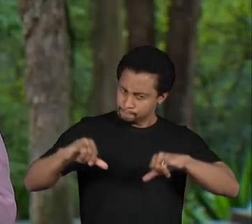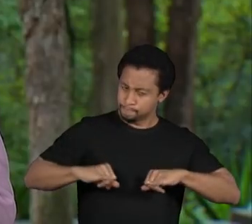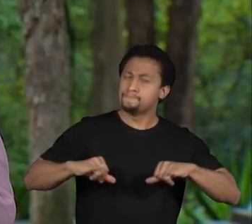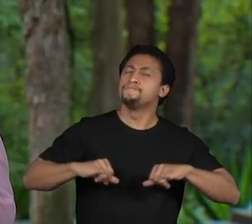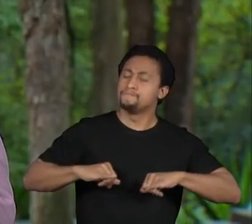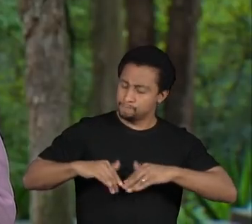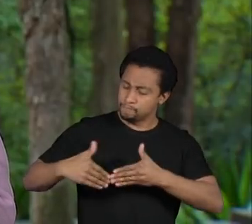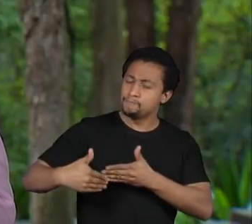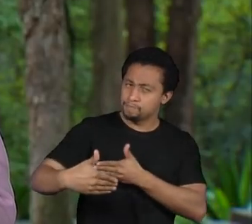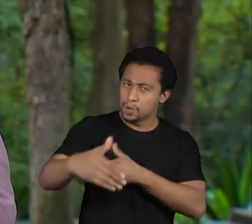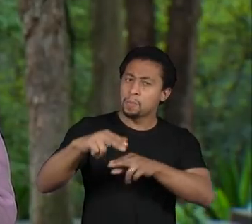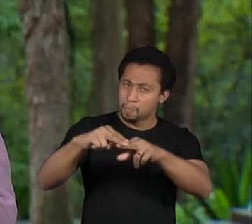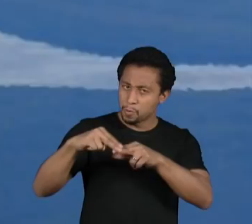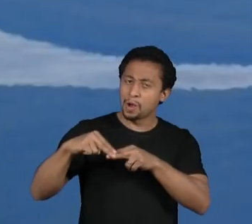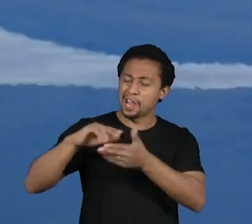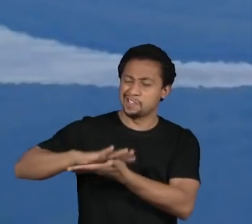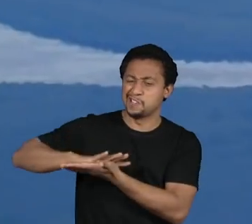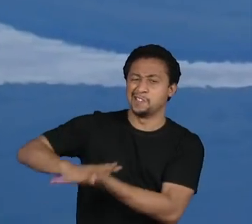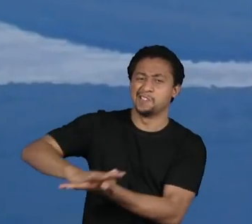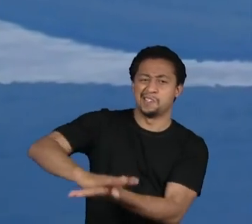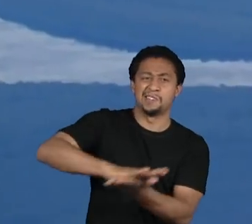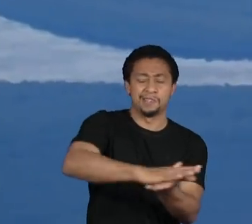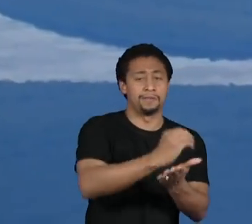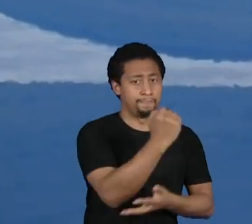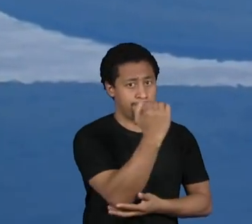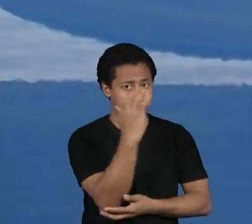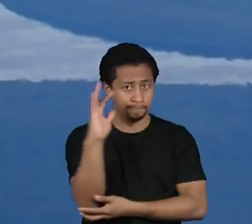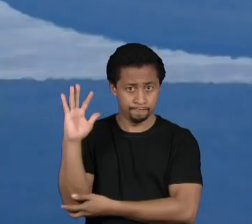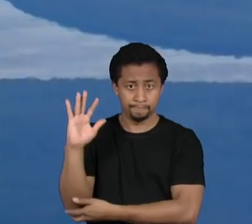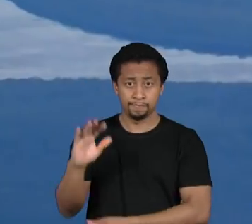a devastação da Amazônia.